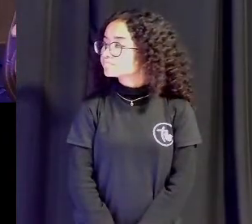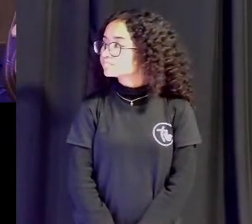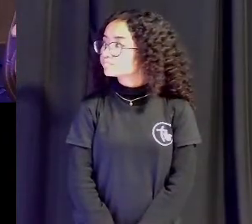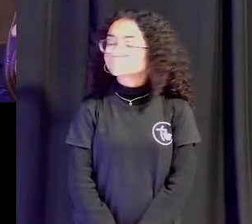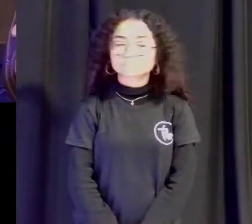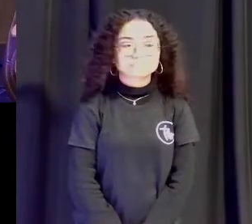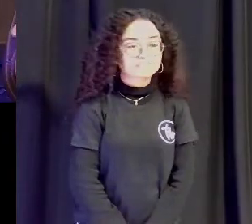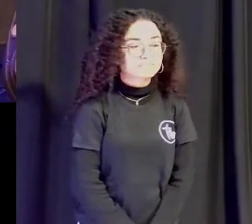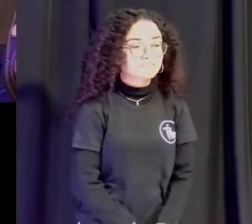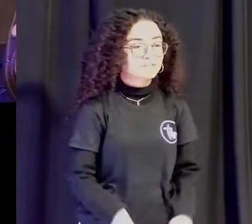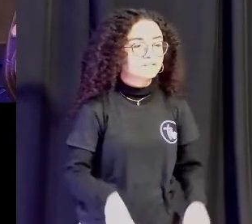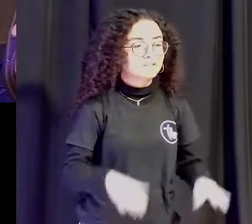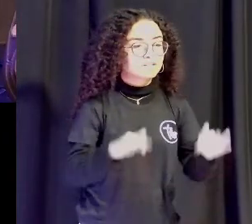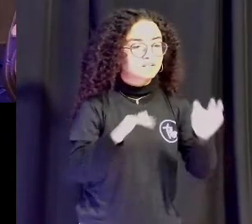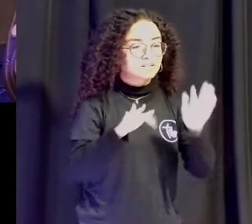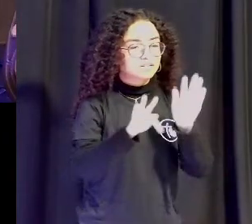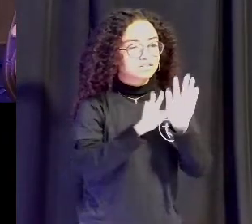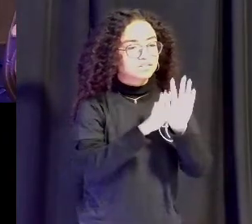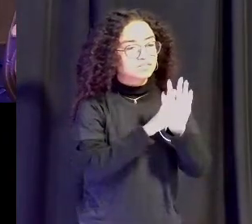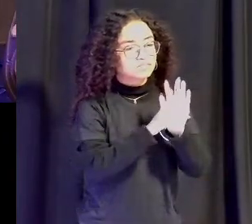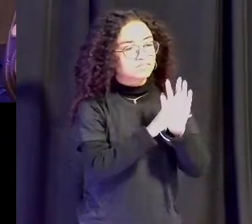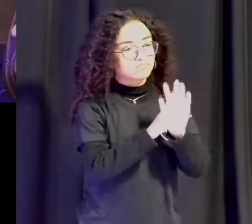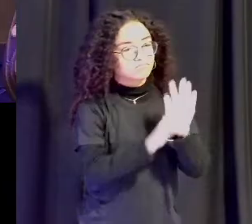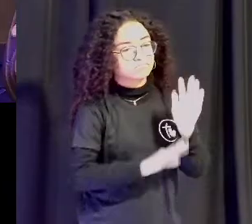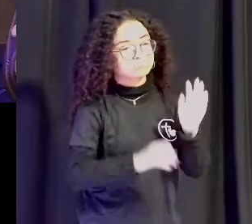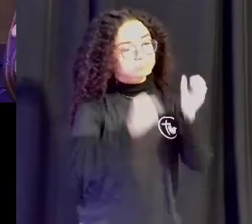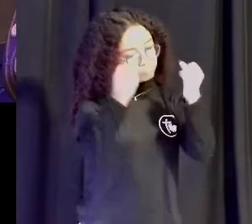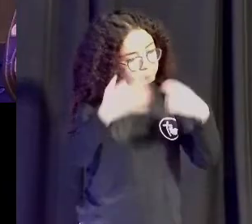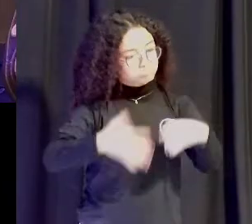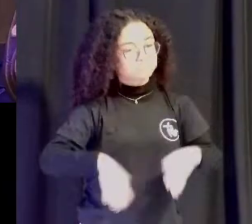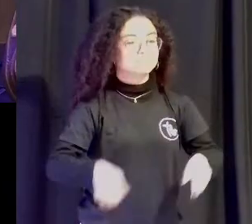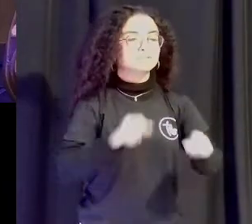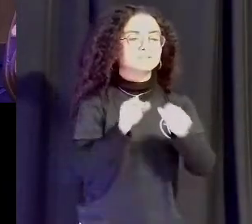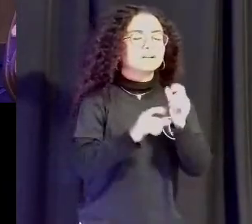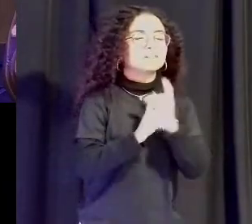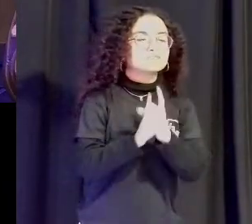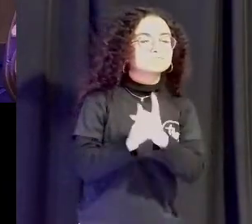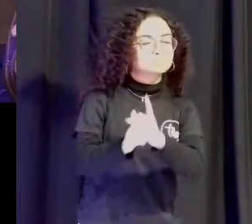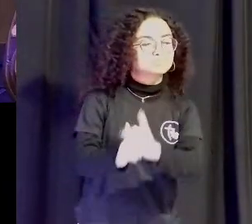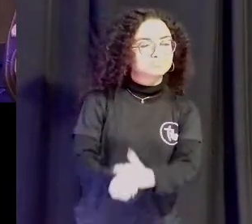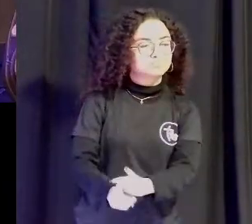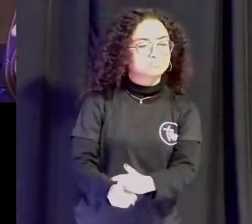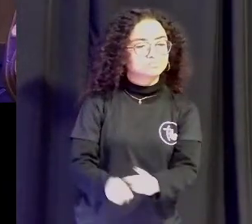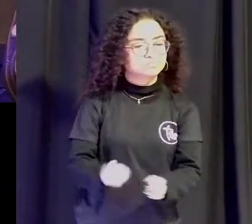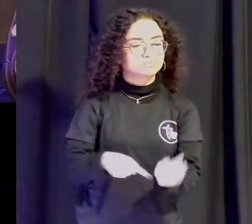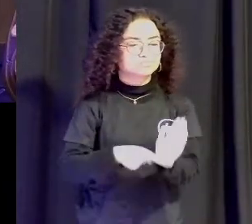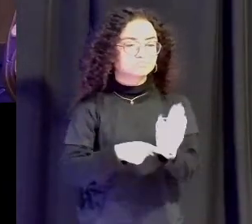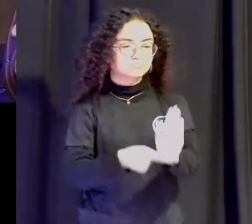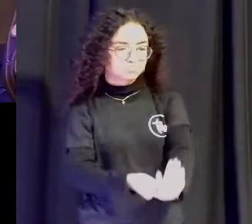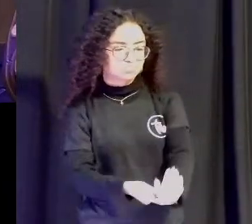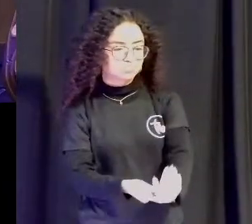O texto sagrado nos diz que os discípulos o tomaram pela mão direita.